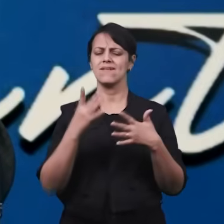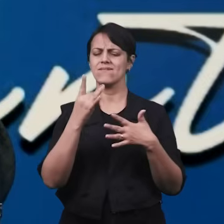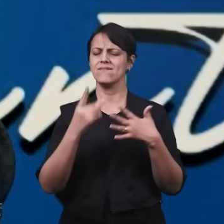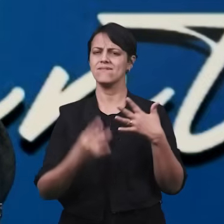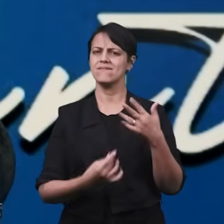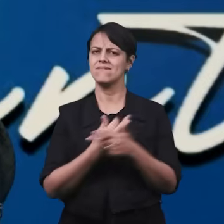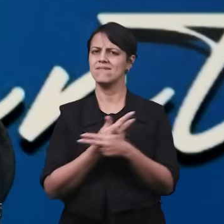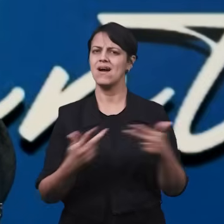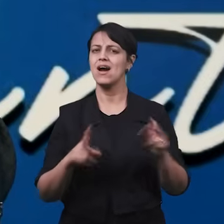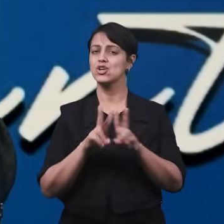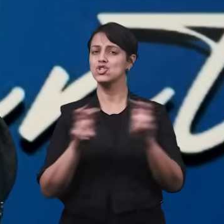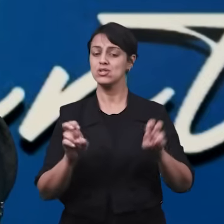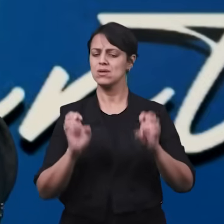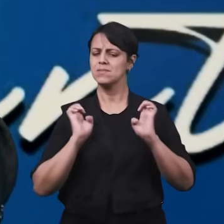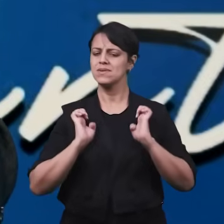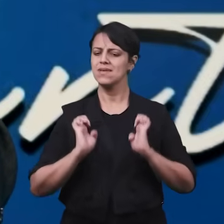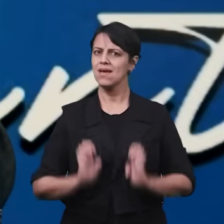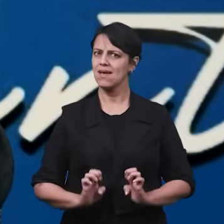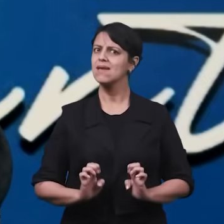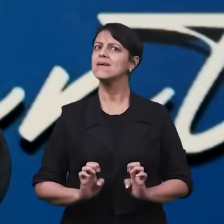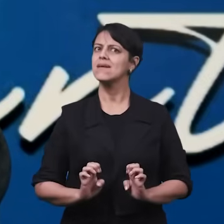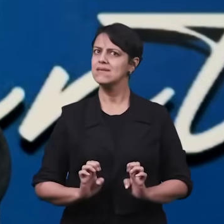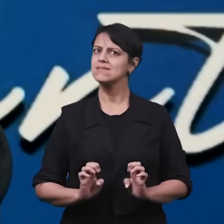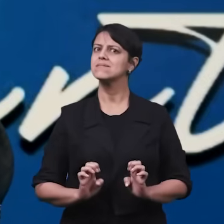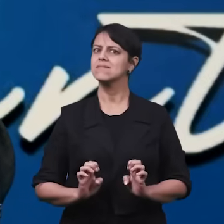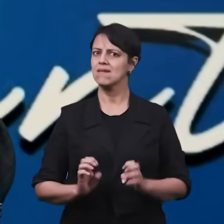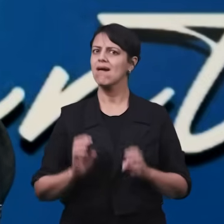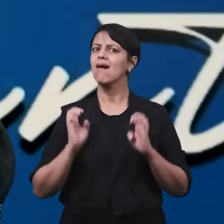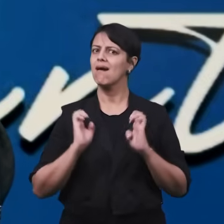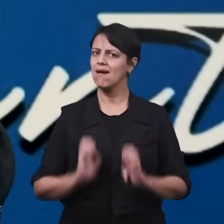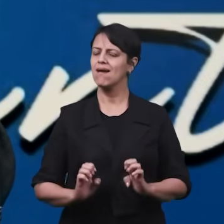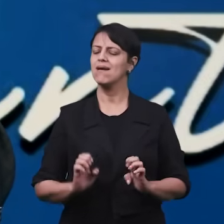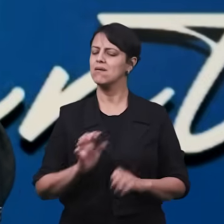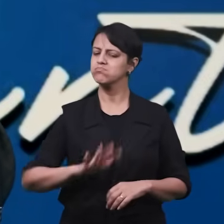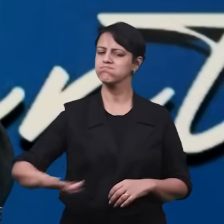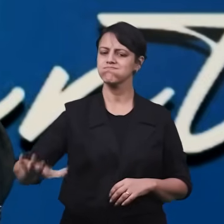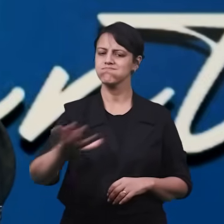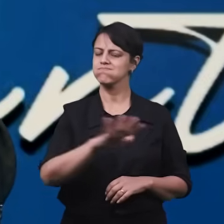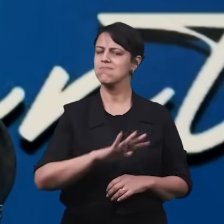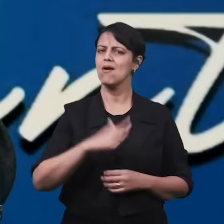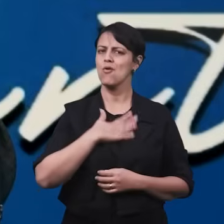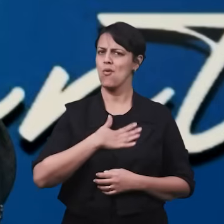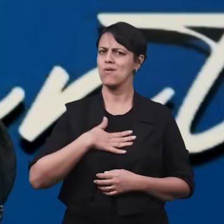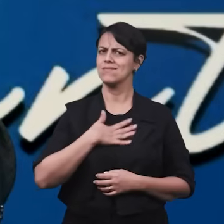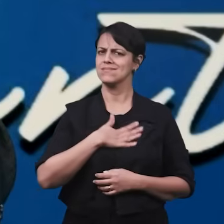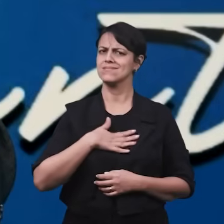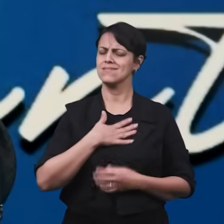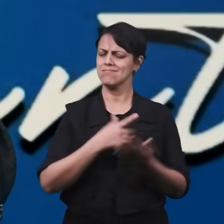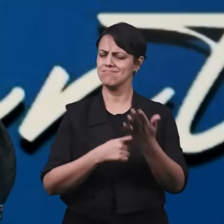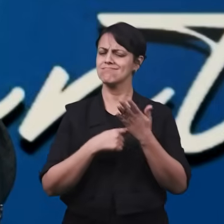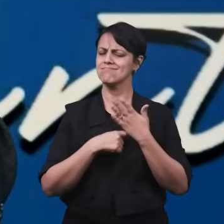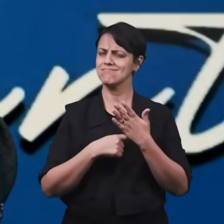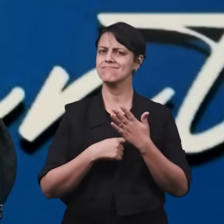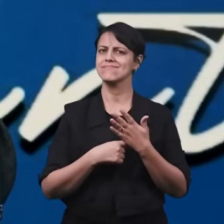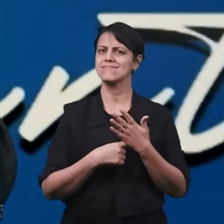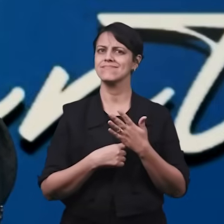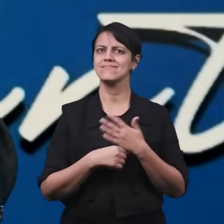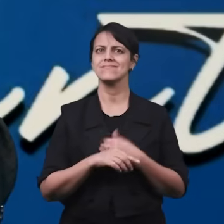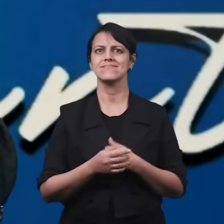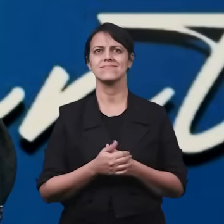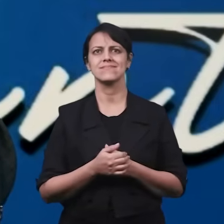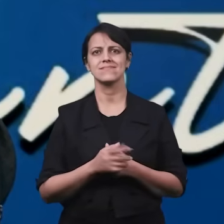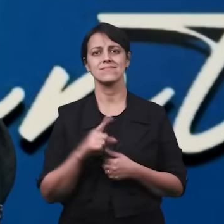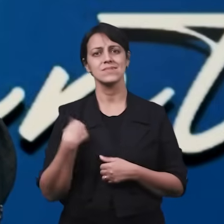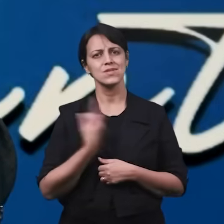aspectos do sentido de ética, mas num aspecto bem abrangente. Eu gostei muito daquilo, achei que foi muito útil, muito próprio, para